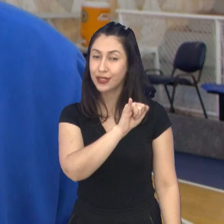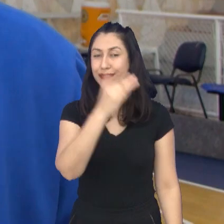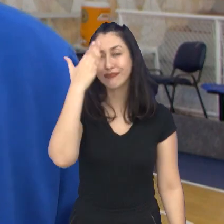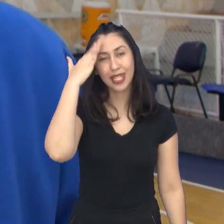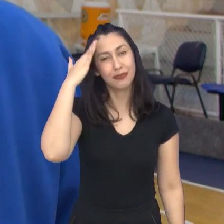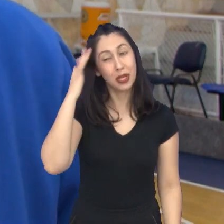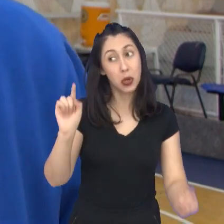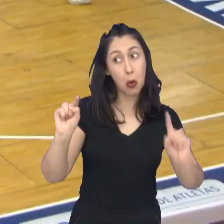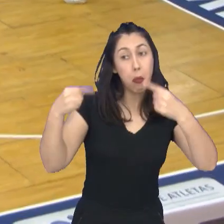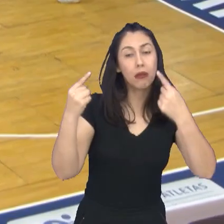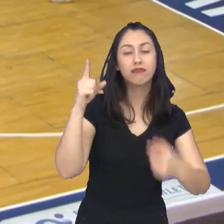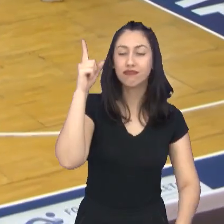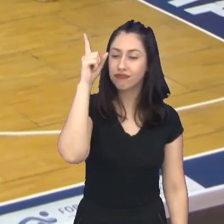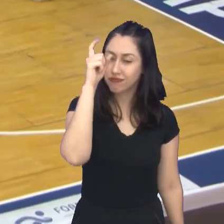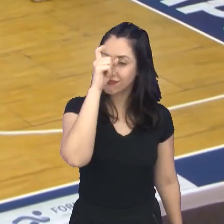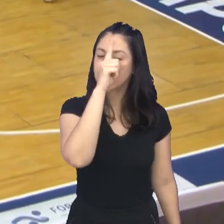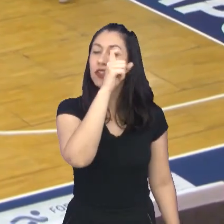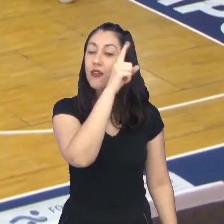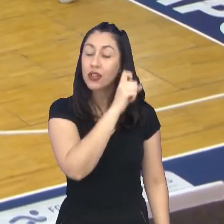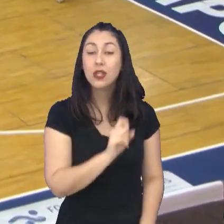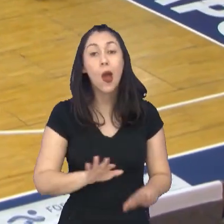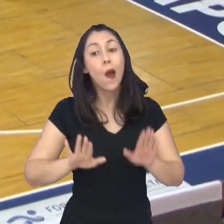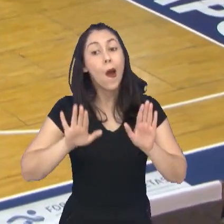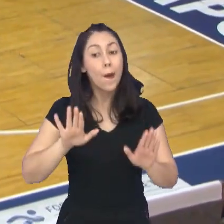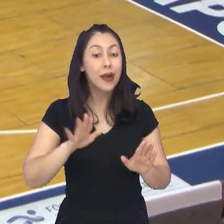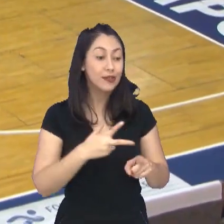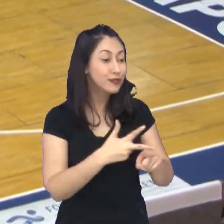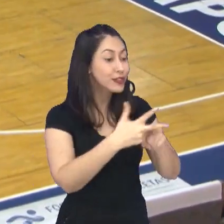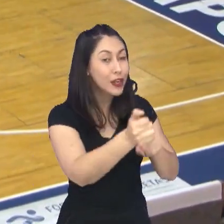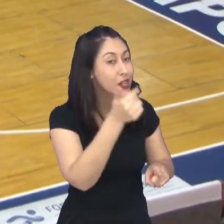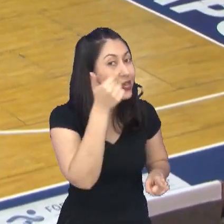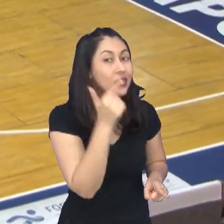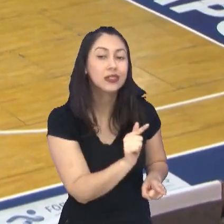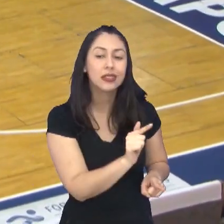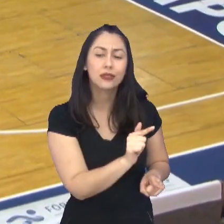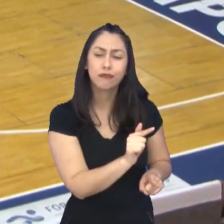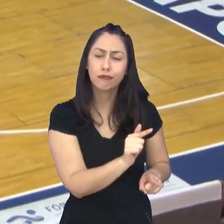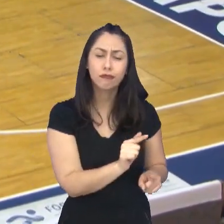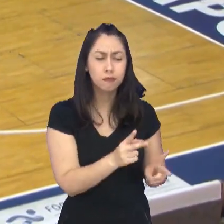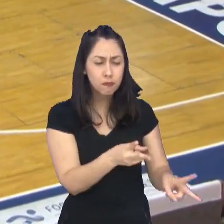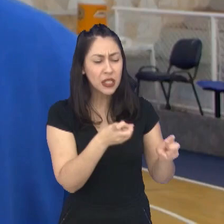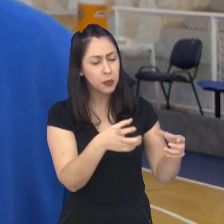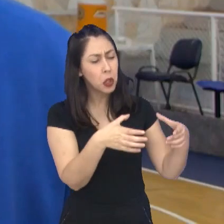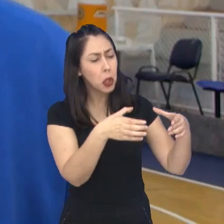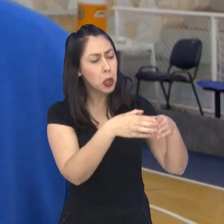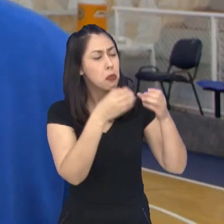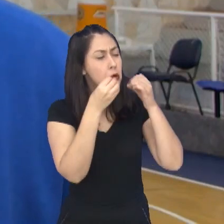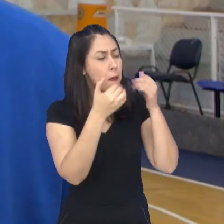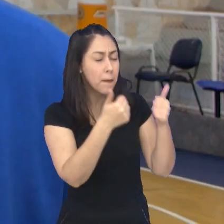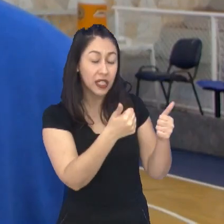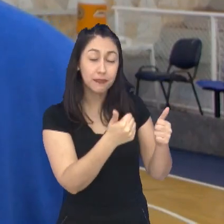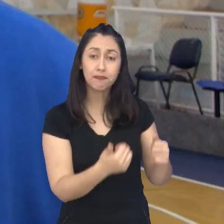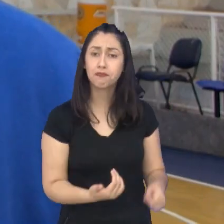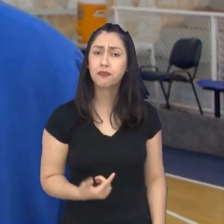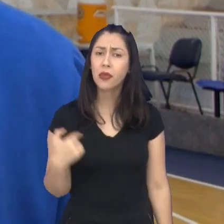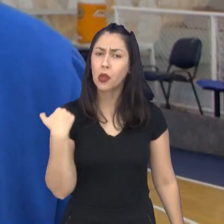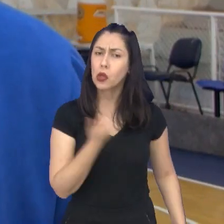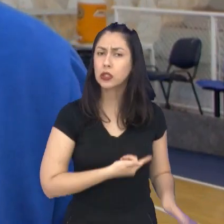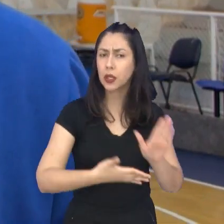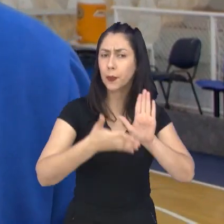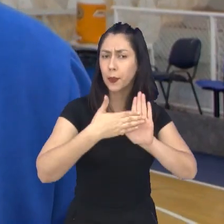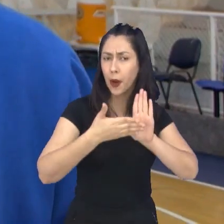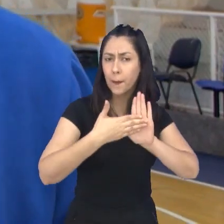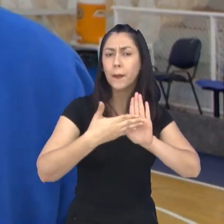confronto seria difícil, mas apesar da vitória não ter vindo, valoriza a atuação da equipe. Para a nossa proposta hoje aqui,